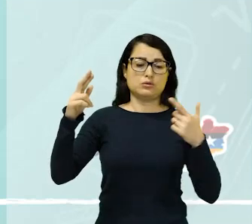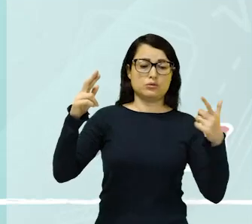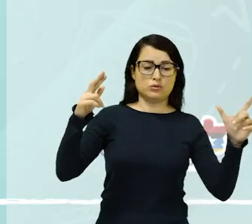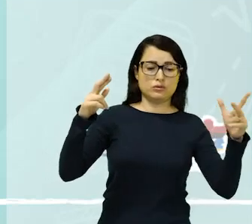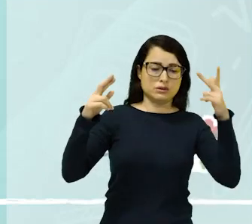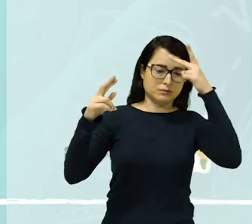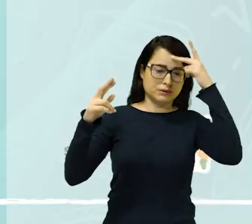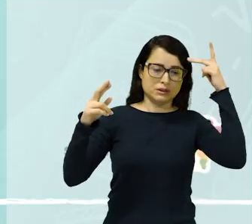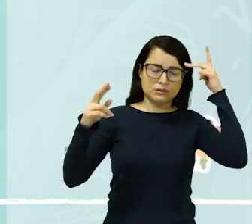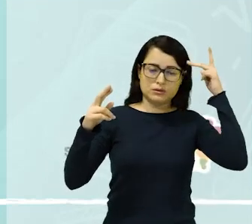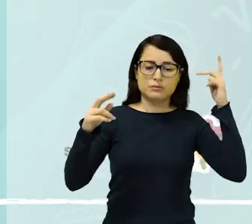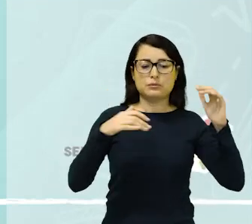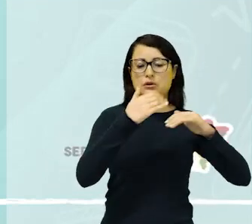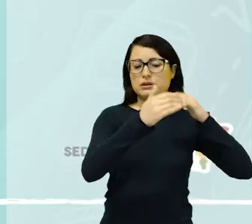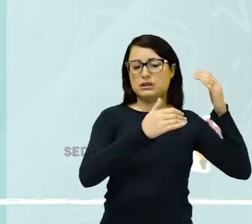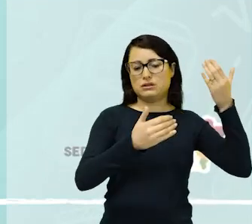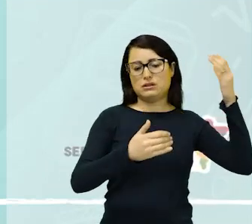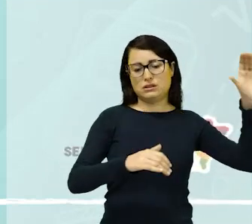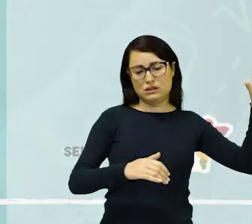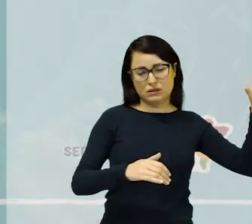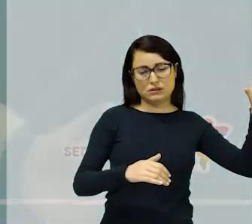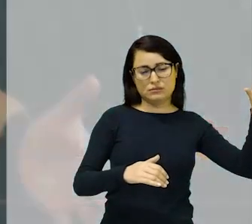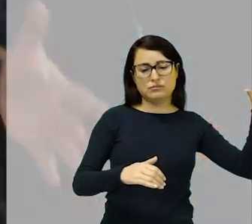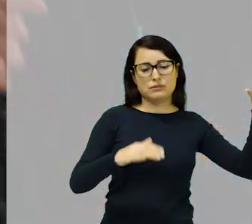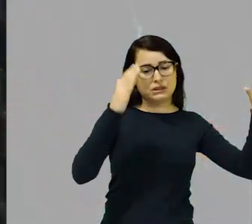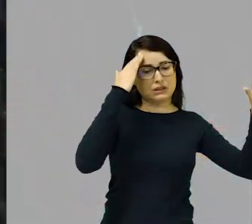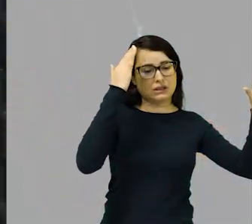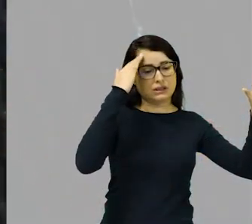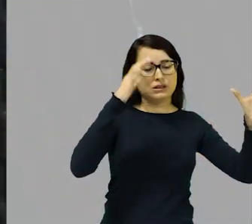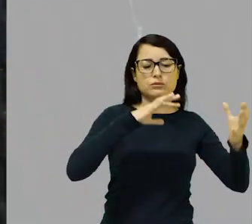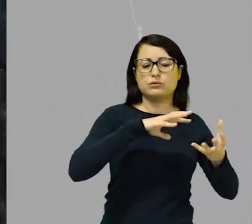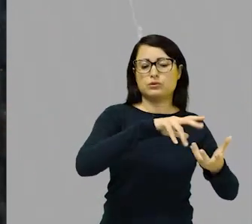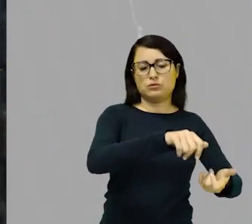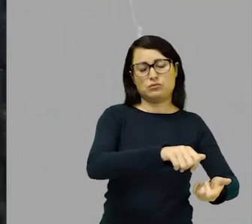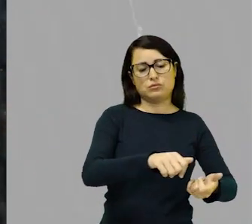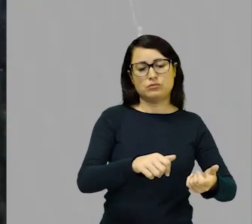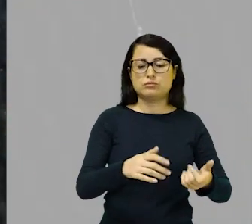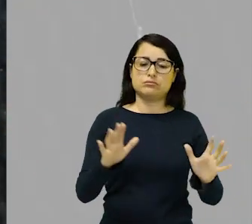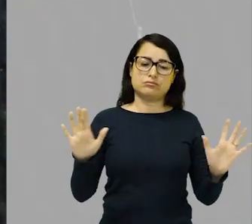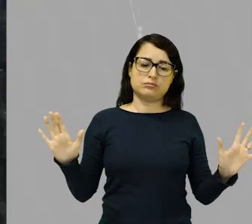científico para compreender o mundo, que é uma outra forma também de você conduzir a